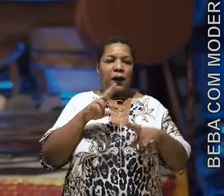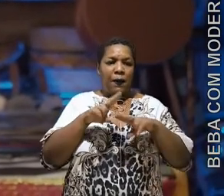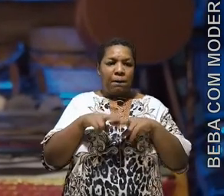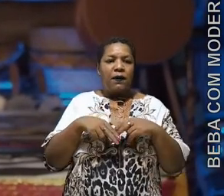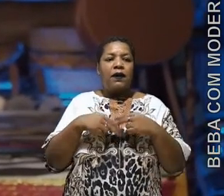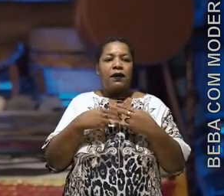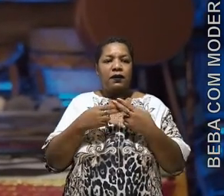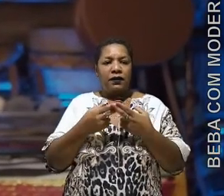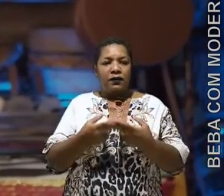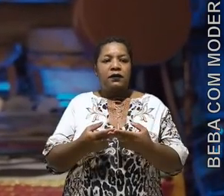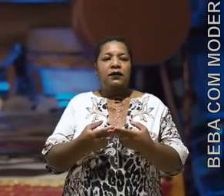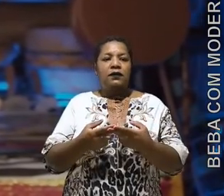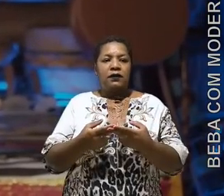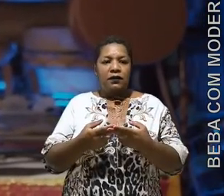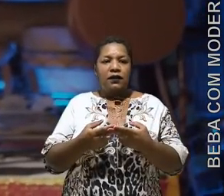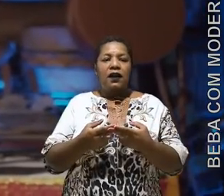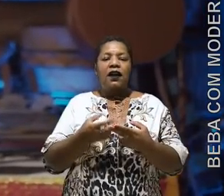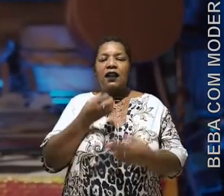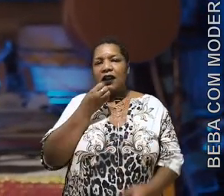lágrimas